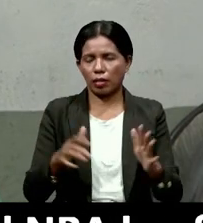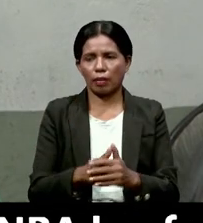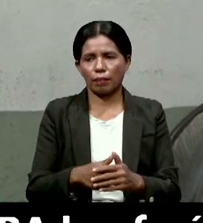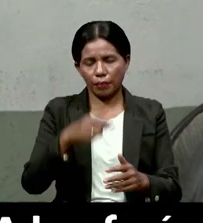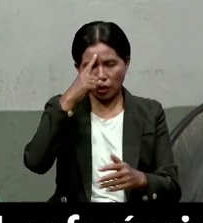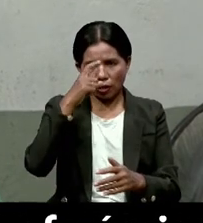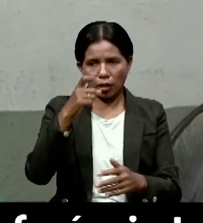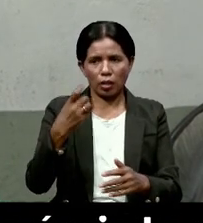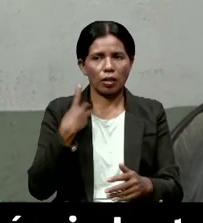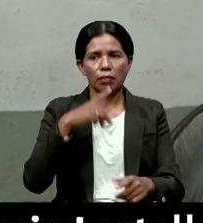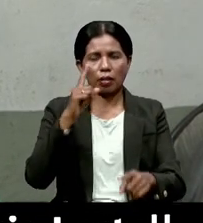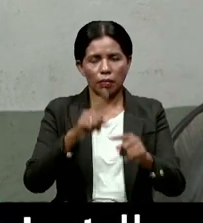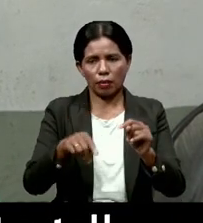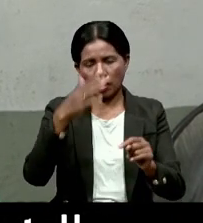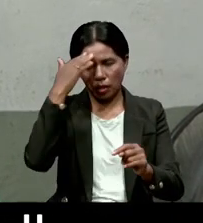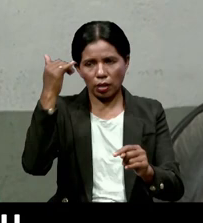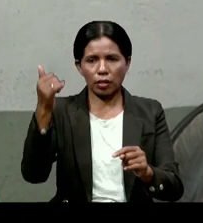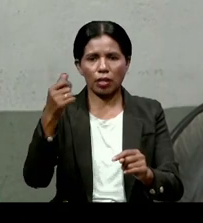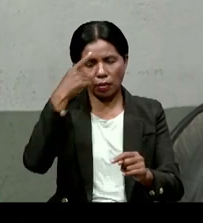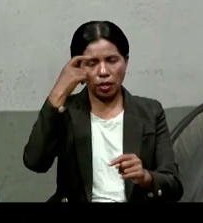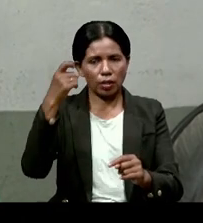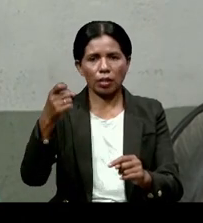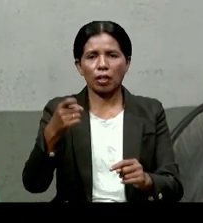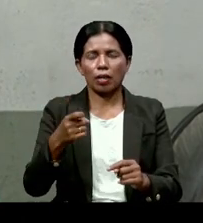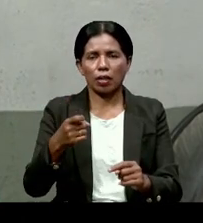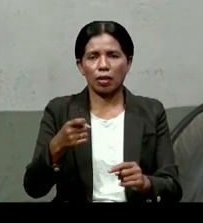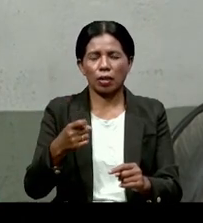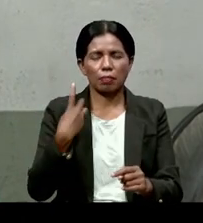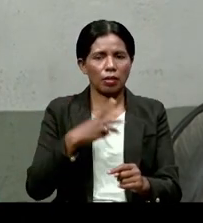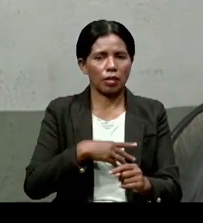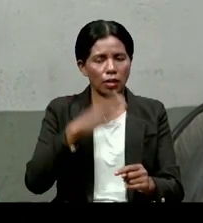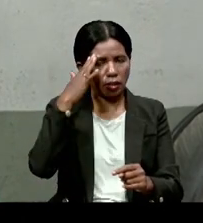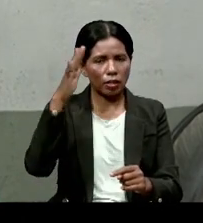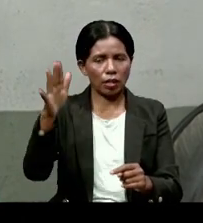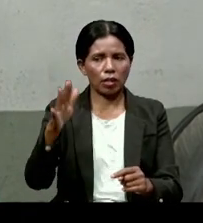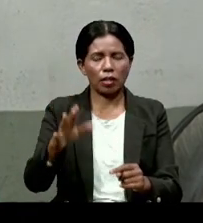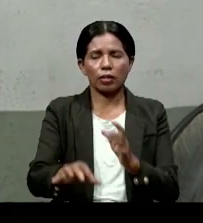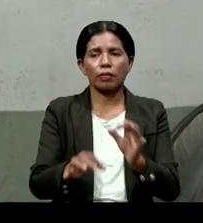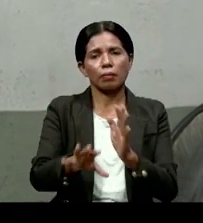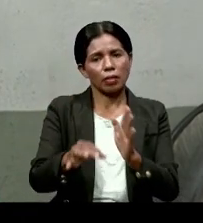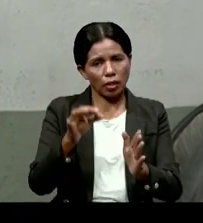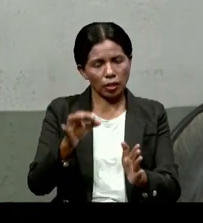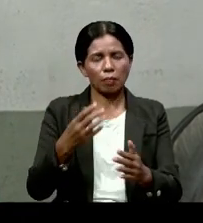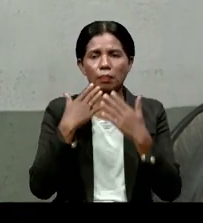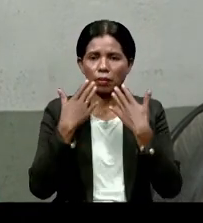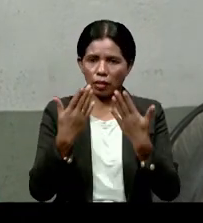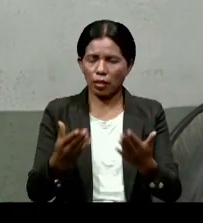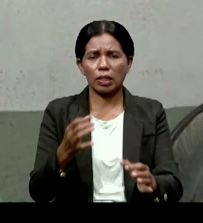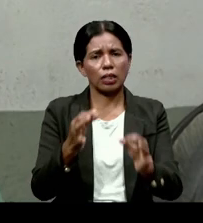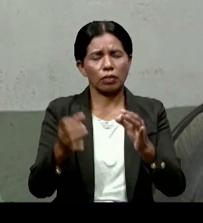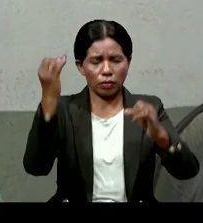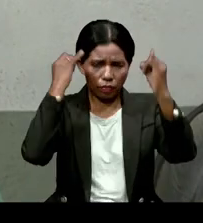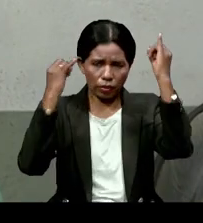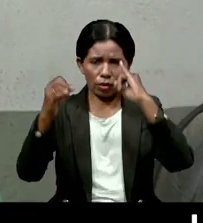lá retam, né? A minha velha retene, se tempo bada que a minha retam, a minha agradece, mas vai carir que maca nessa informação, né? Vai a